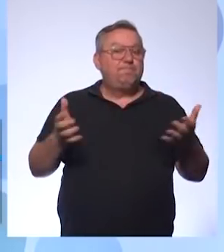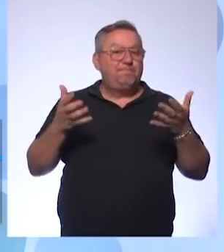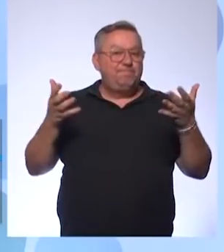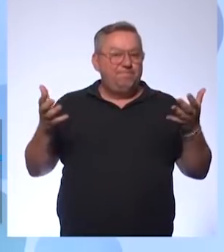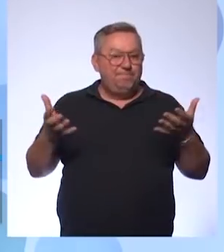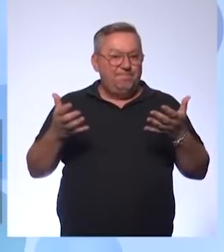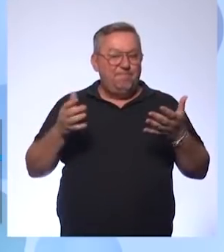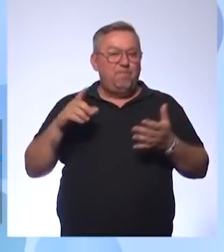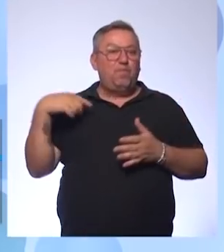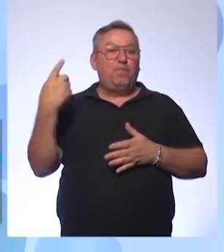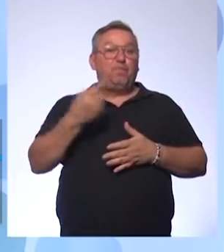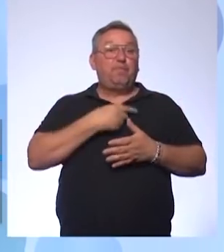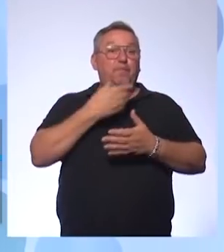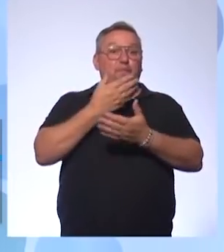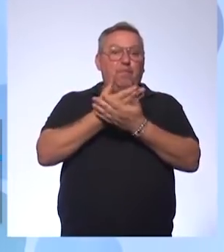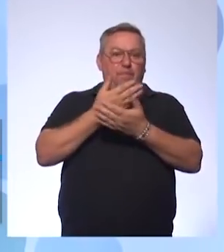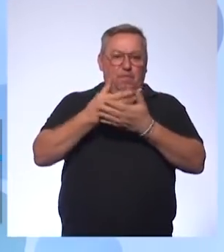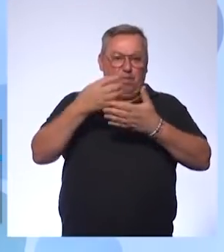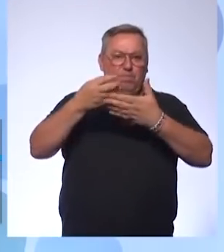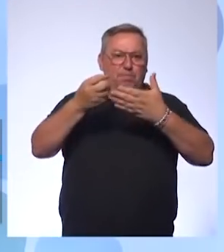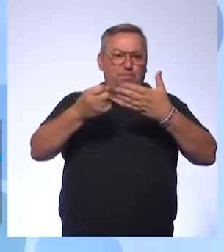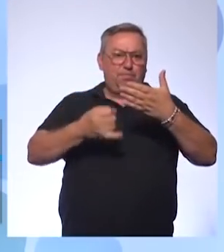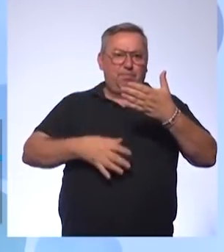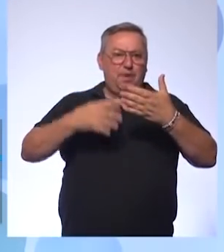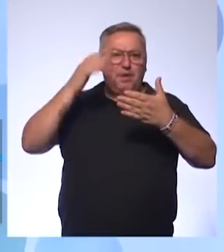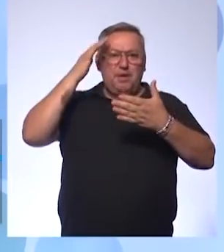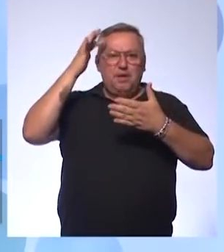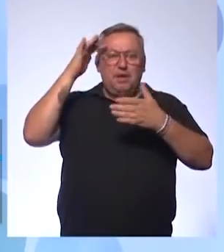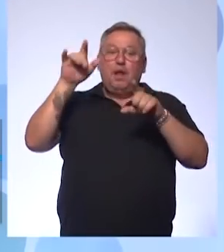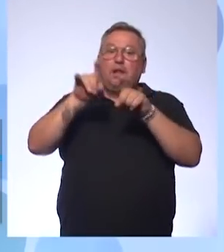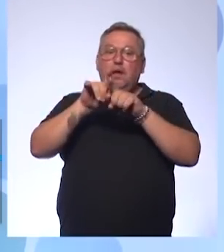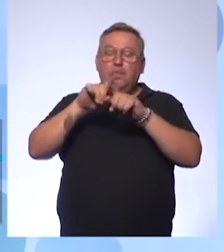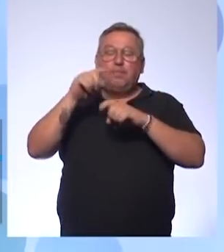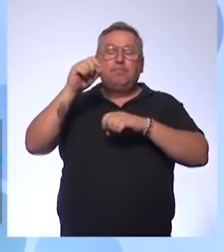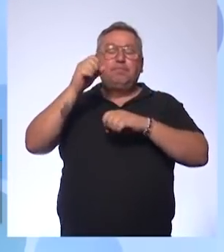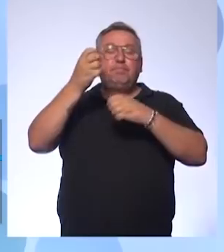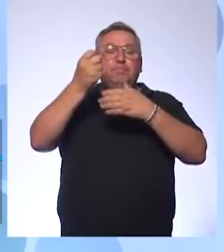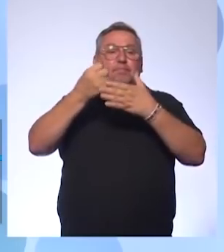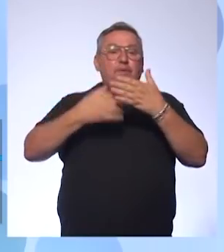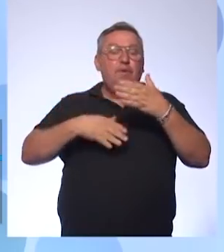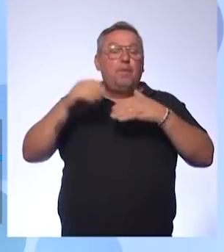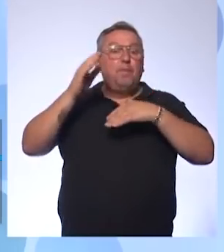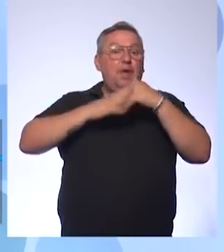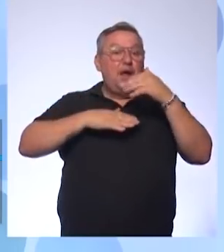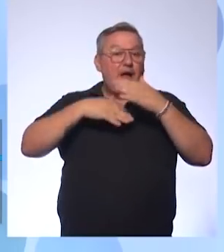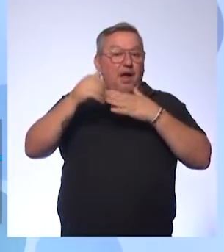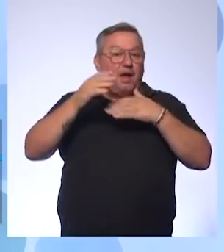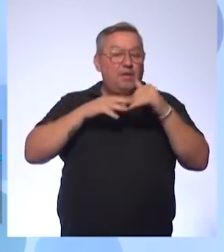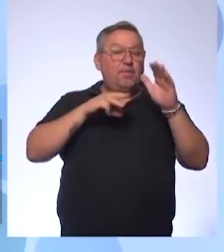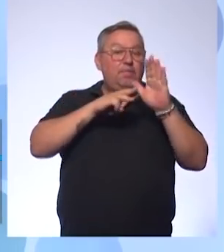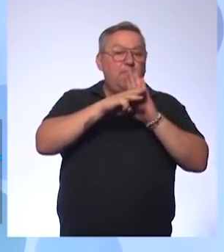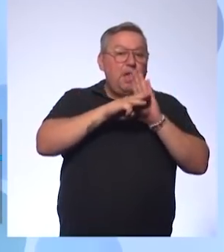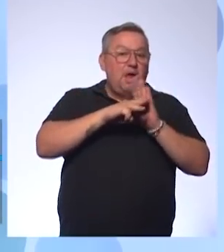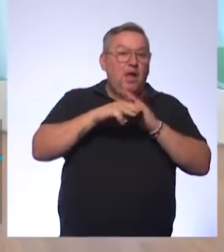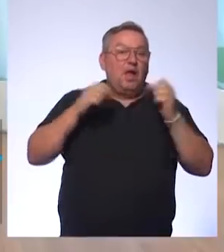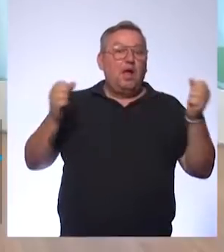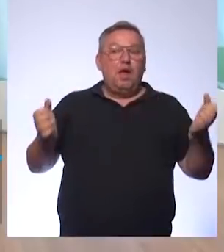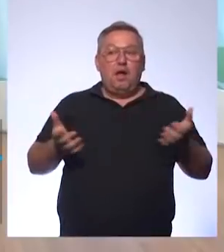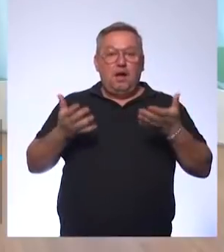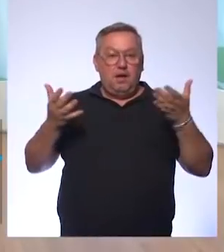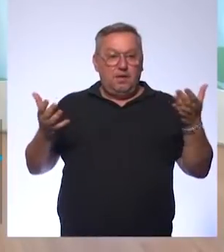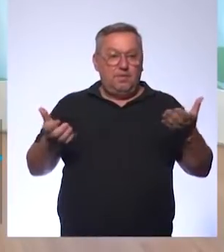na nossa aula, além da nossa explicação teórica, nós temos também uma prática de metodologias ativas. E a Sofia veio